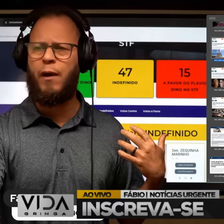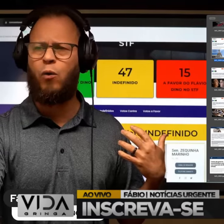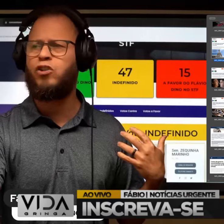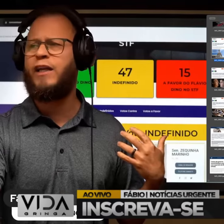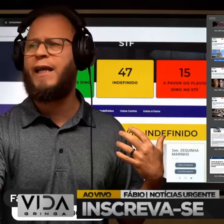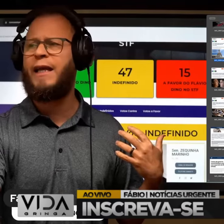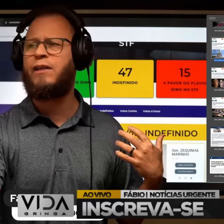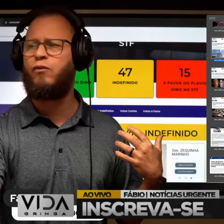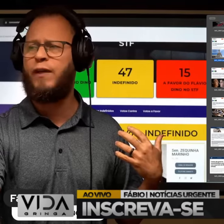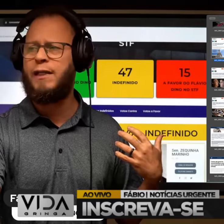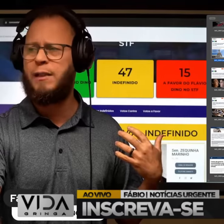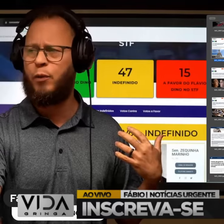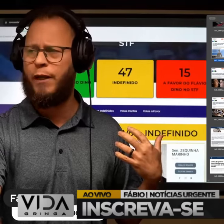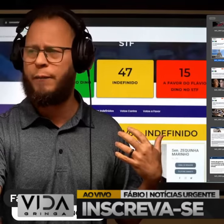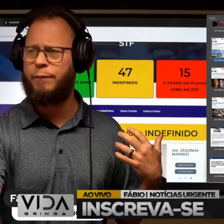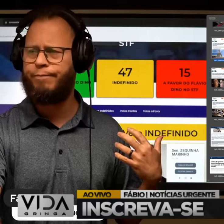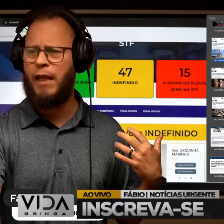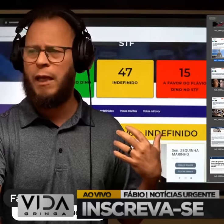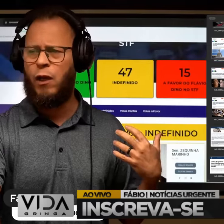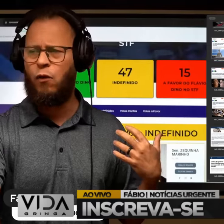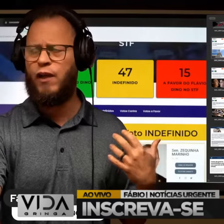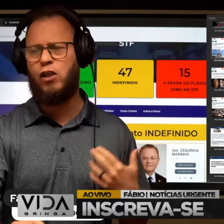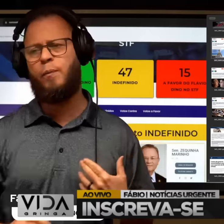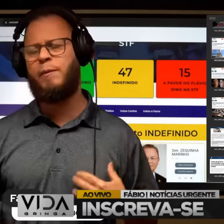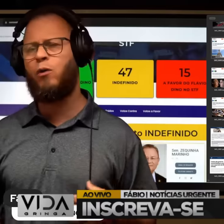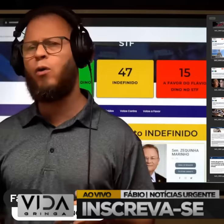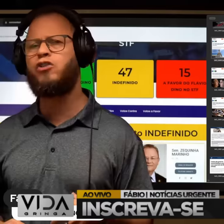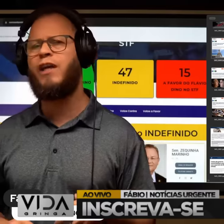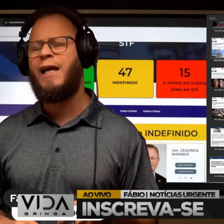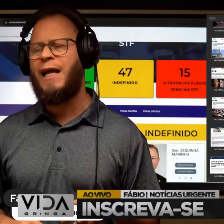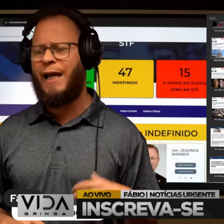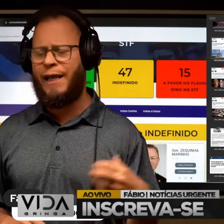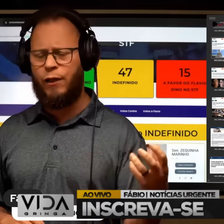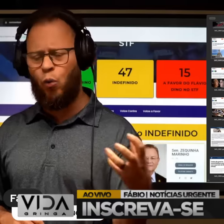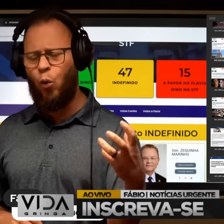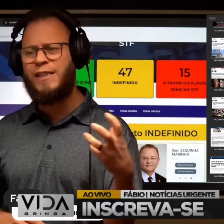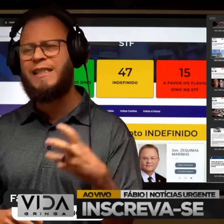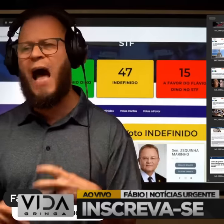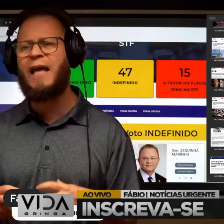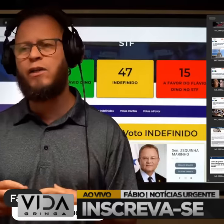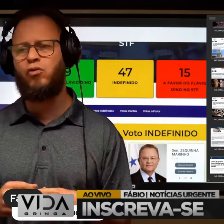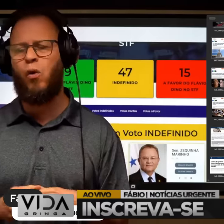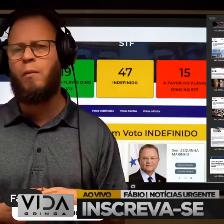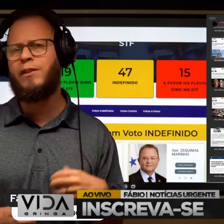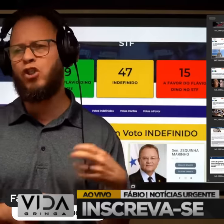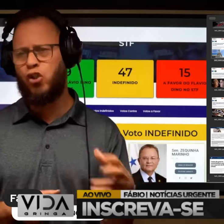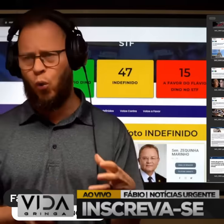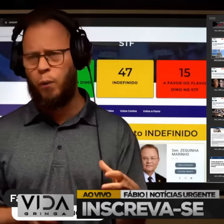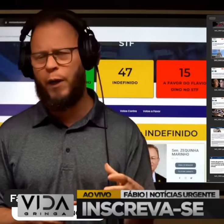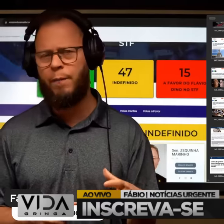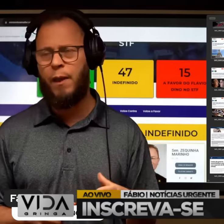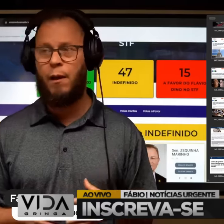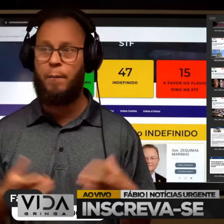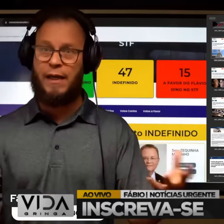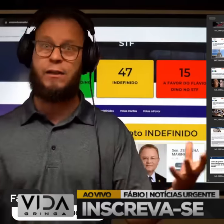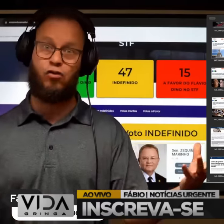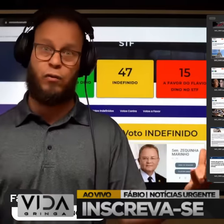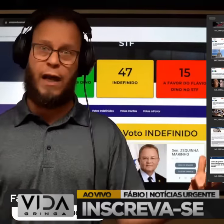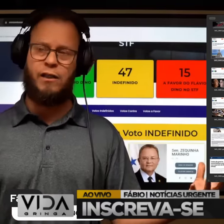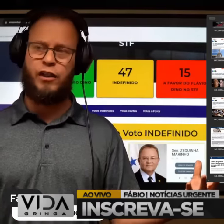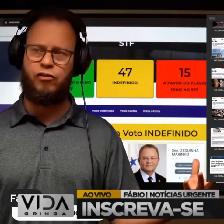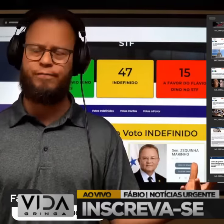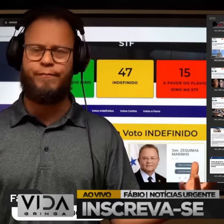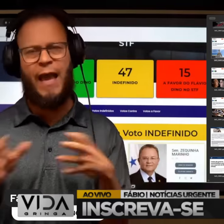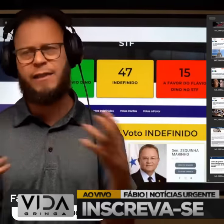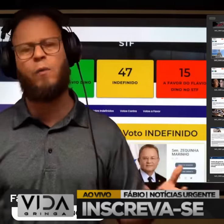Suprema Corte querer resolver esse problema. Eu vejo a Suprema Corte querendo usar isso como uma desculpa para censurar